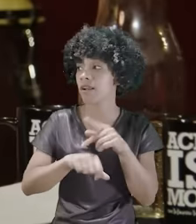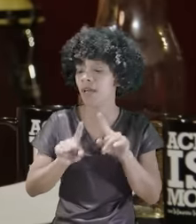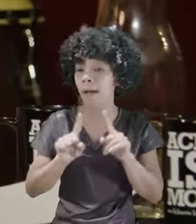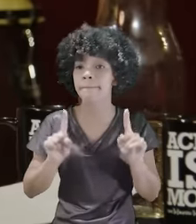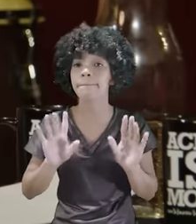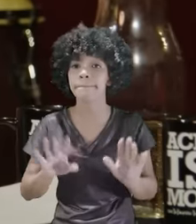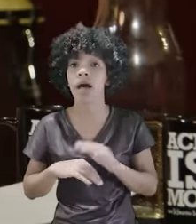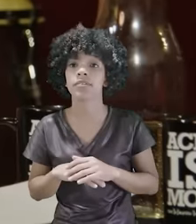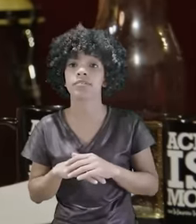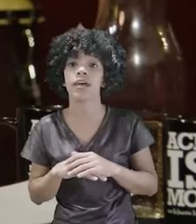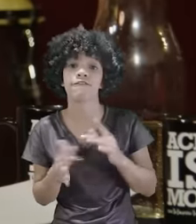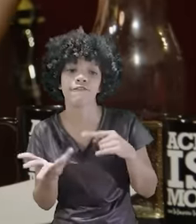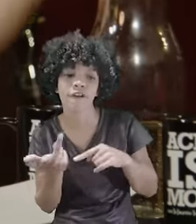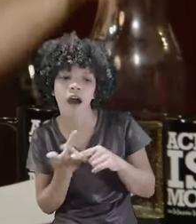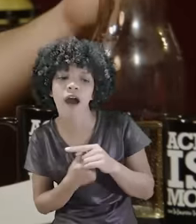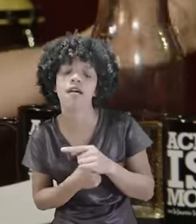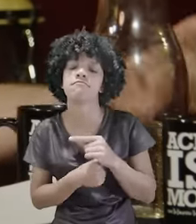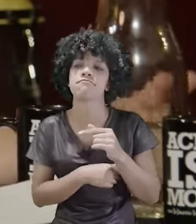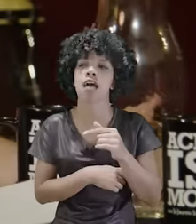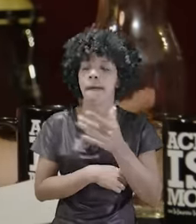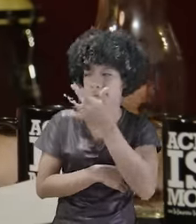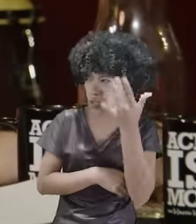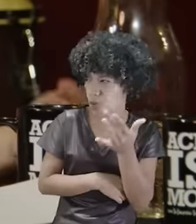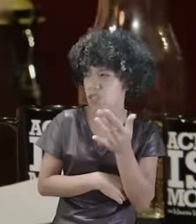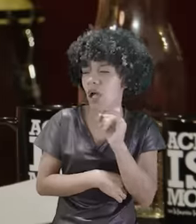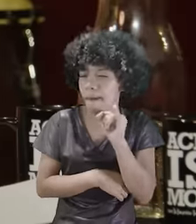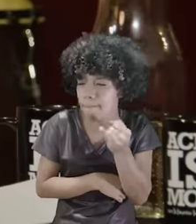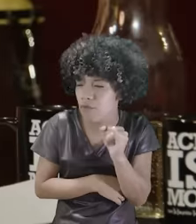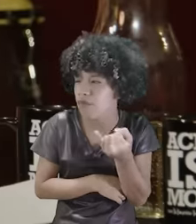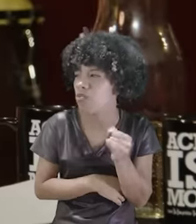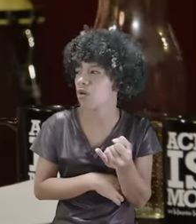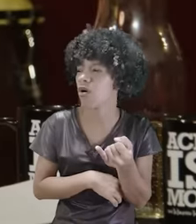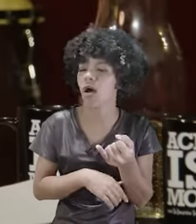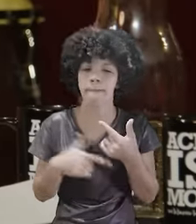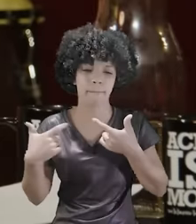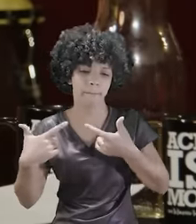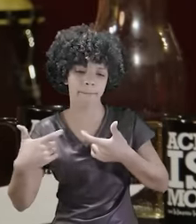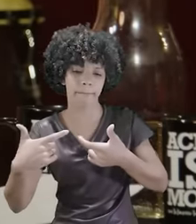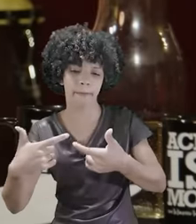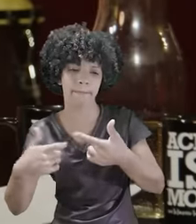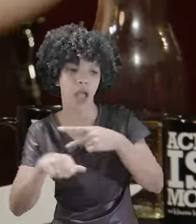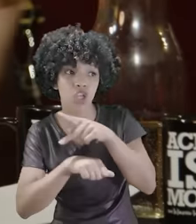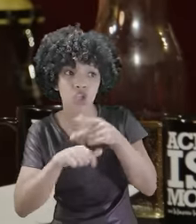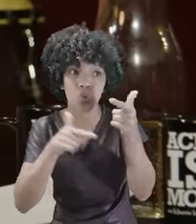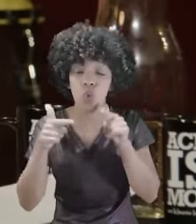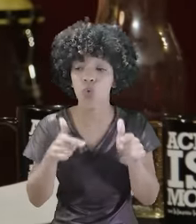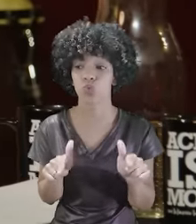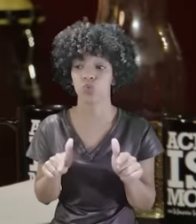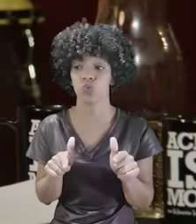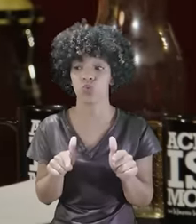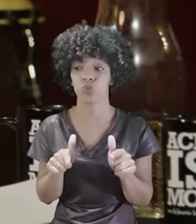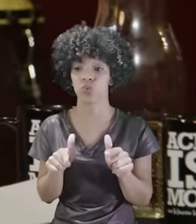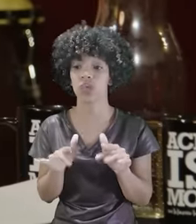porém muita gente se aproveitou desta situação para fazer guerras e outros países